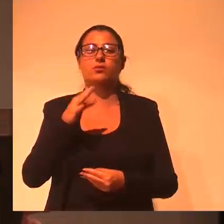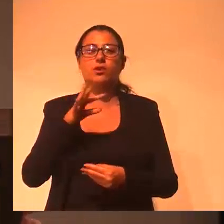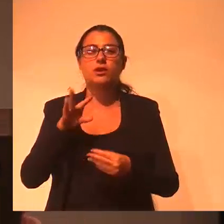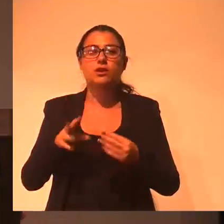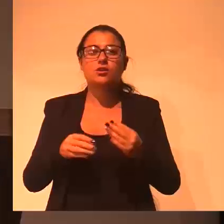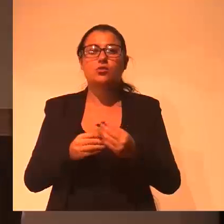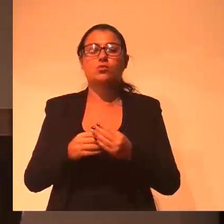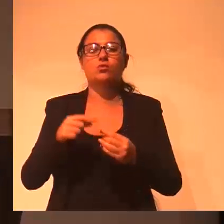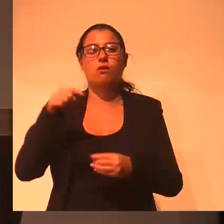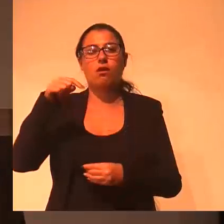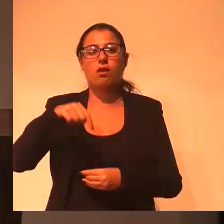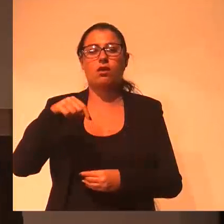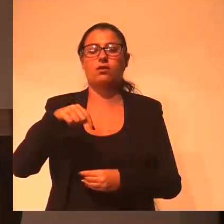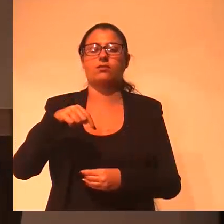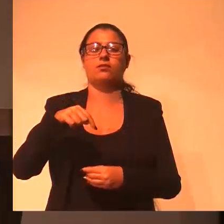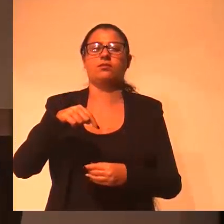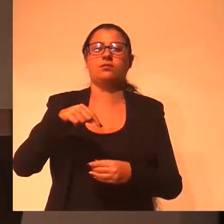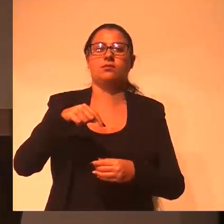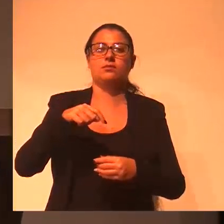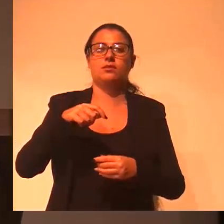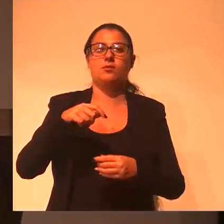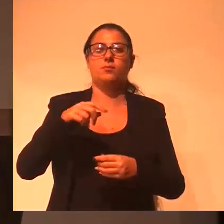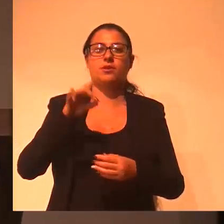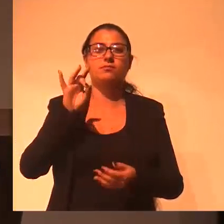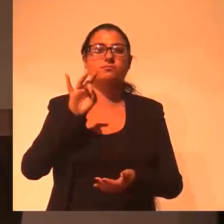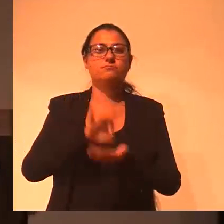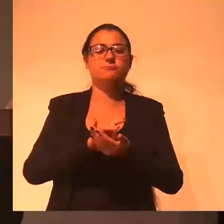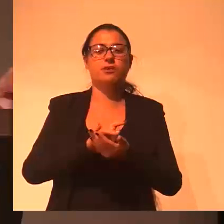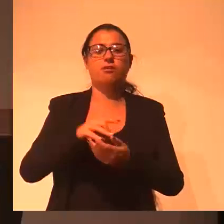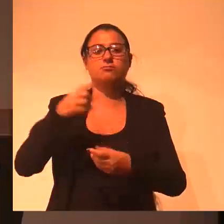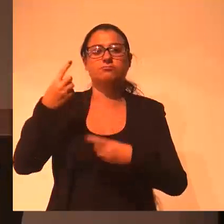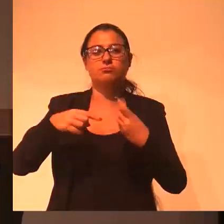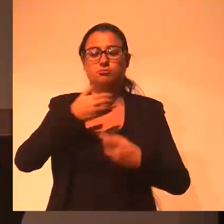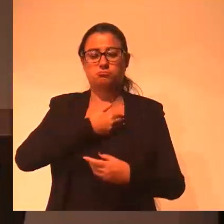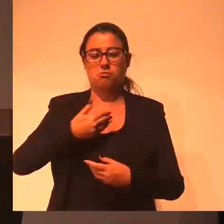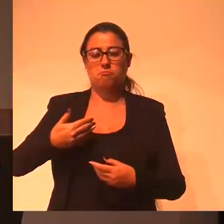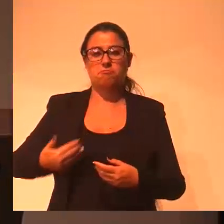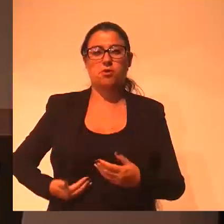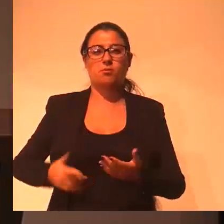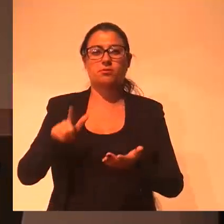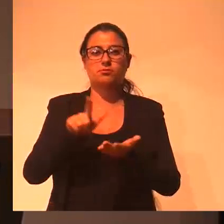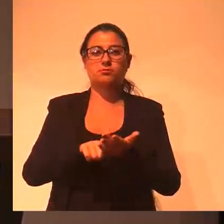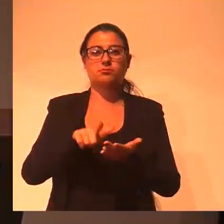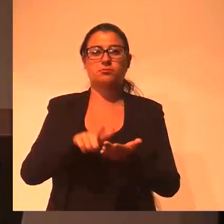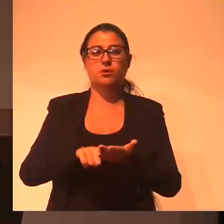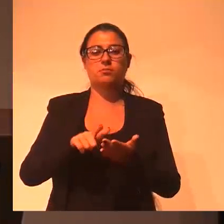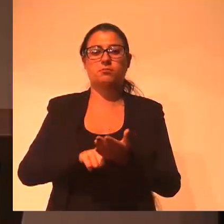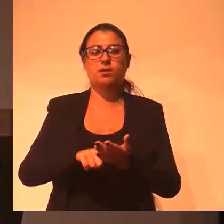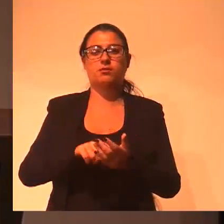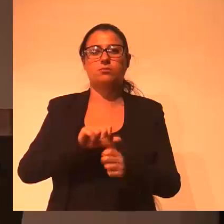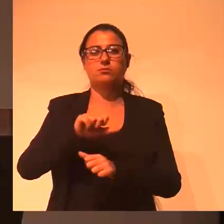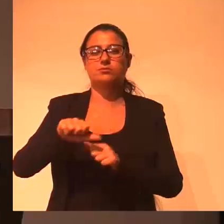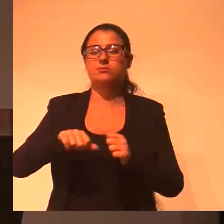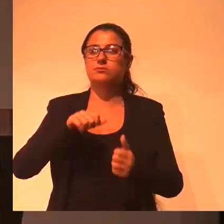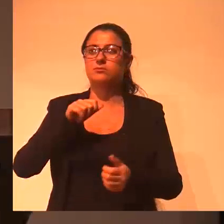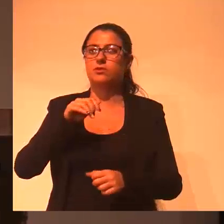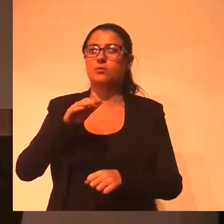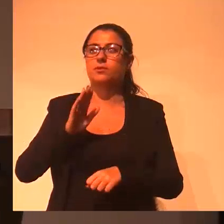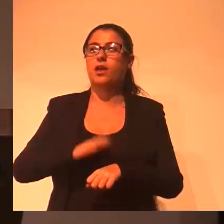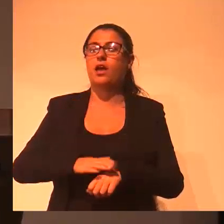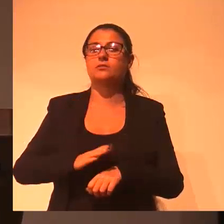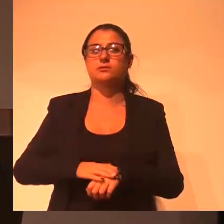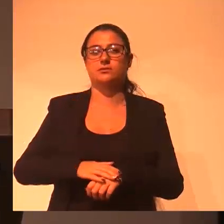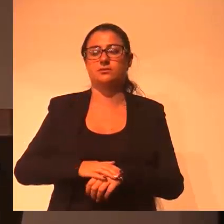muito grande para que, de fato, as políticas públicas elas saiam do papel. Eu quero só terminar, usar esses 3 minutos para falar